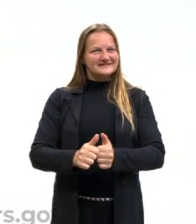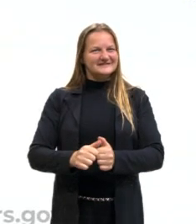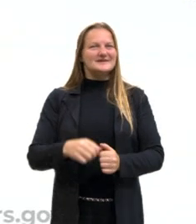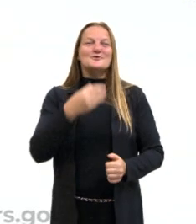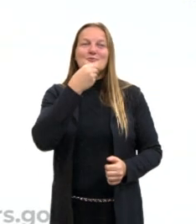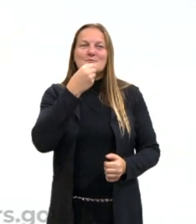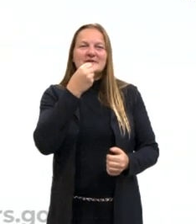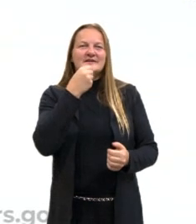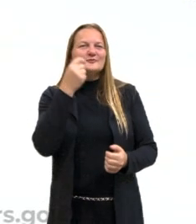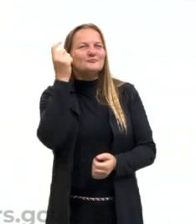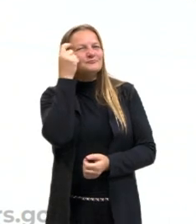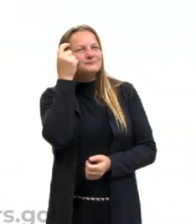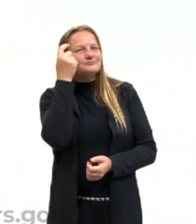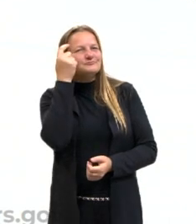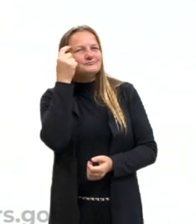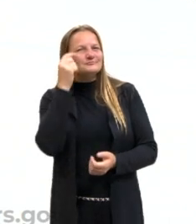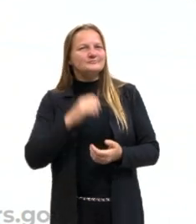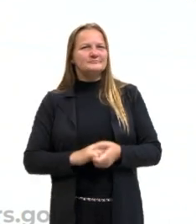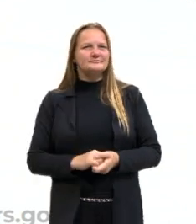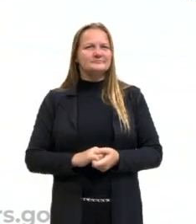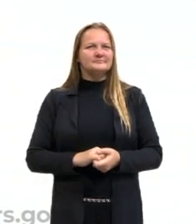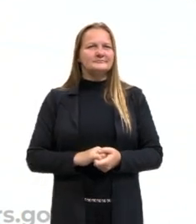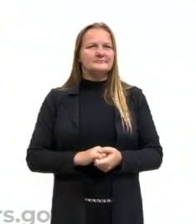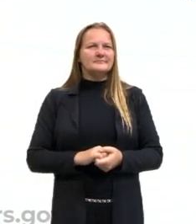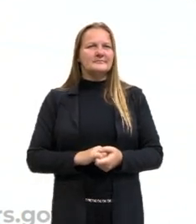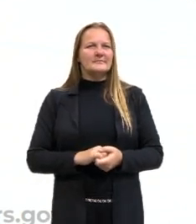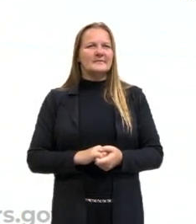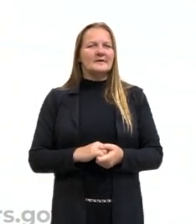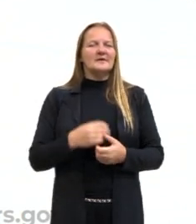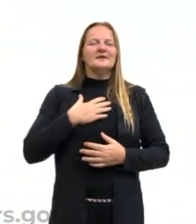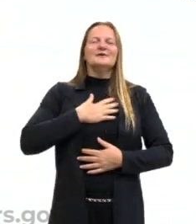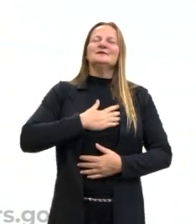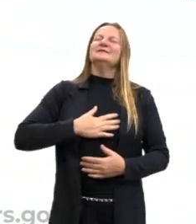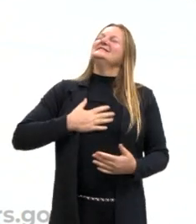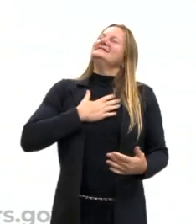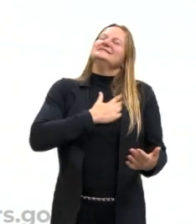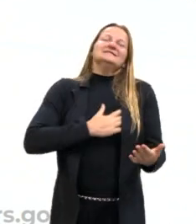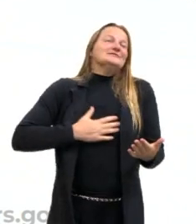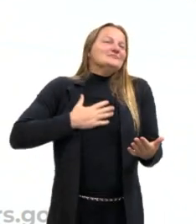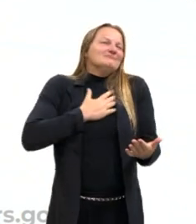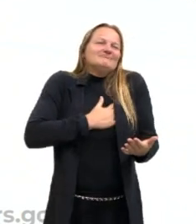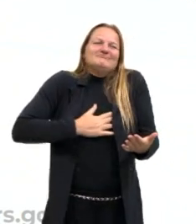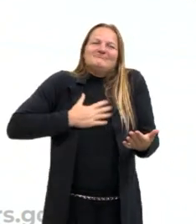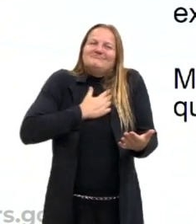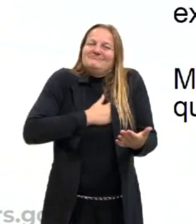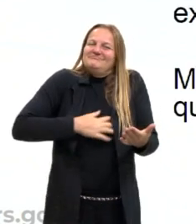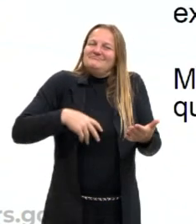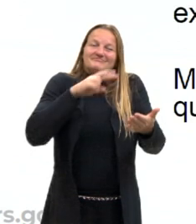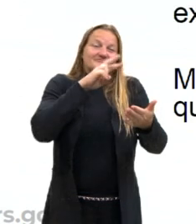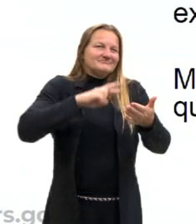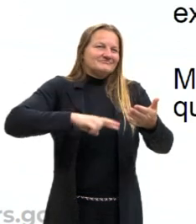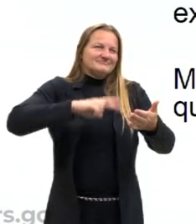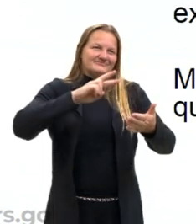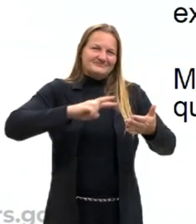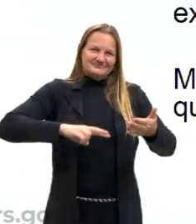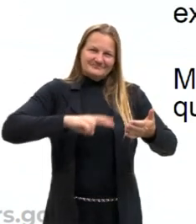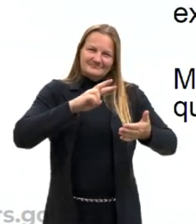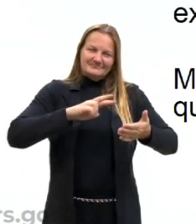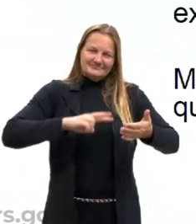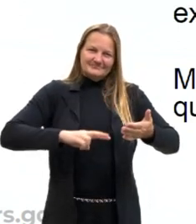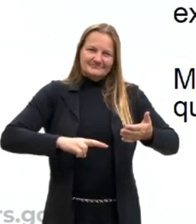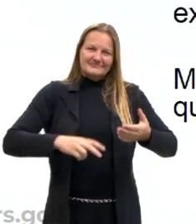menino refletindo parecendo com uma assim com prazer da leitura né então a gente vai começar por aí